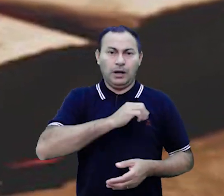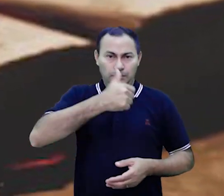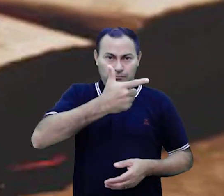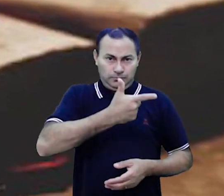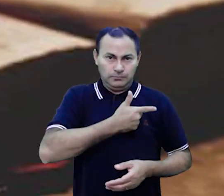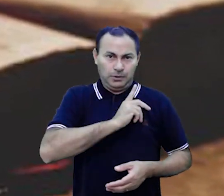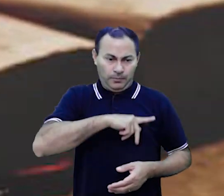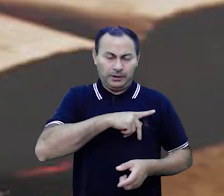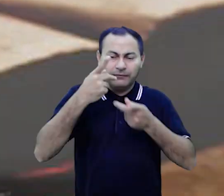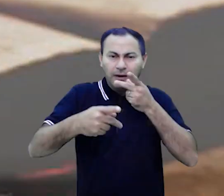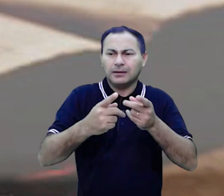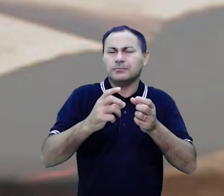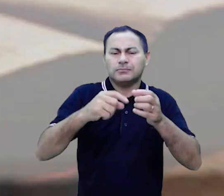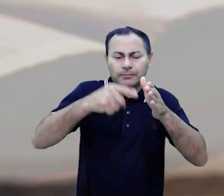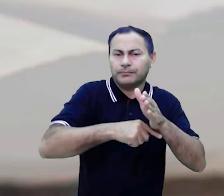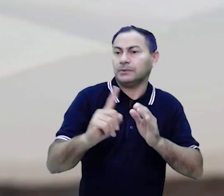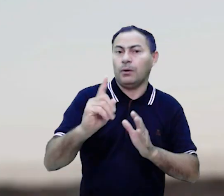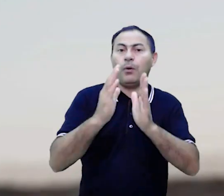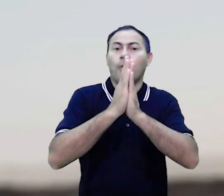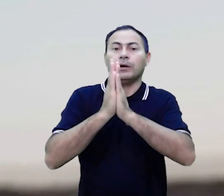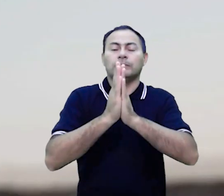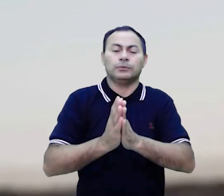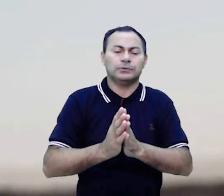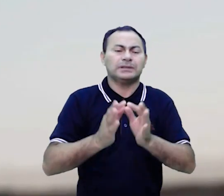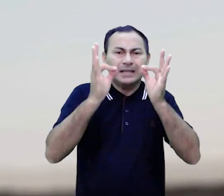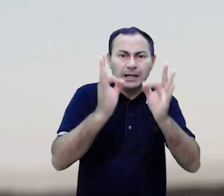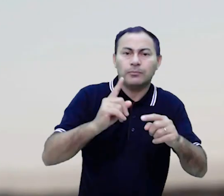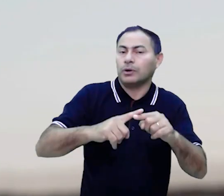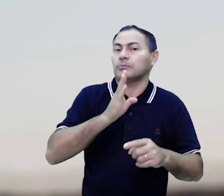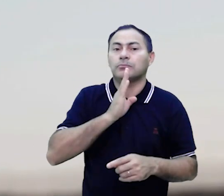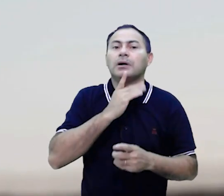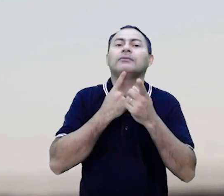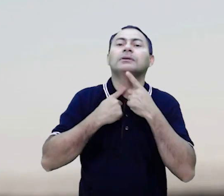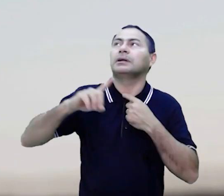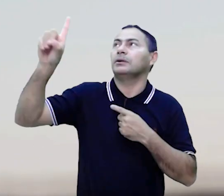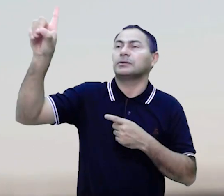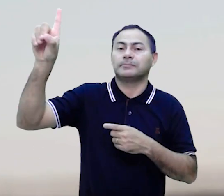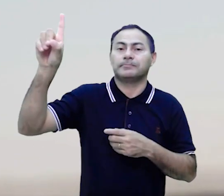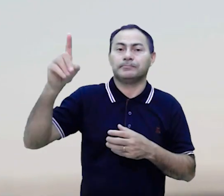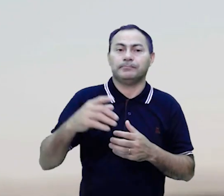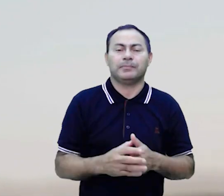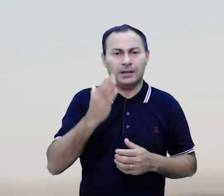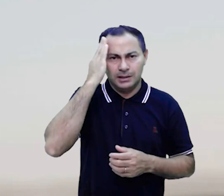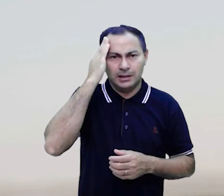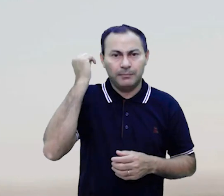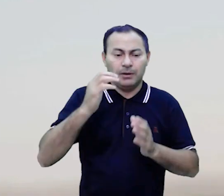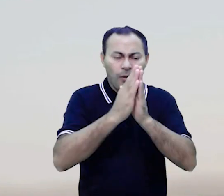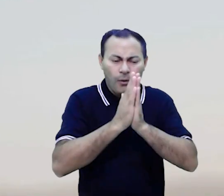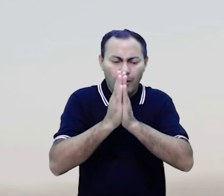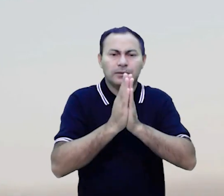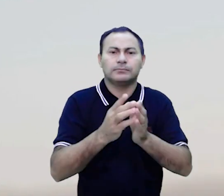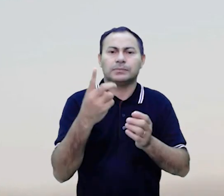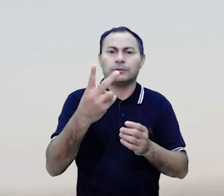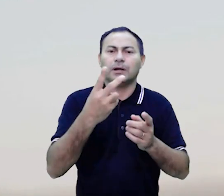muito profundo. Ele disse que não oramos o suficiente porque não conhecemos a vontade de Deus. Sabemos